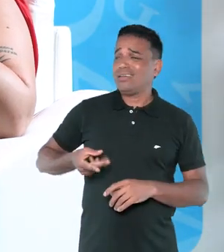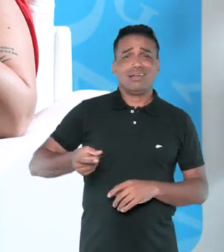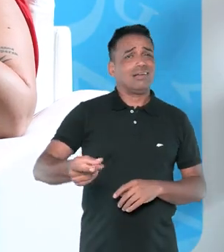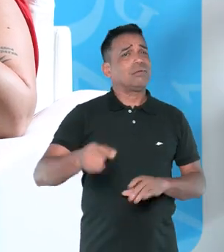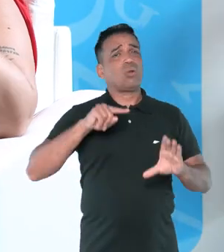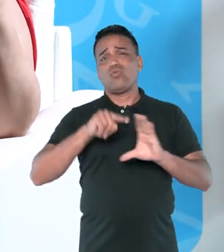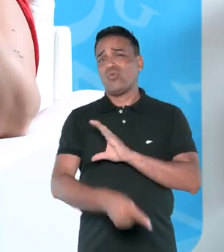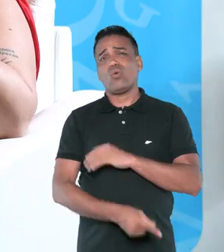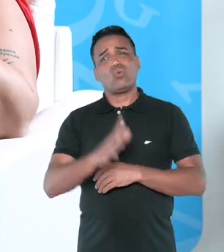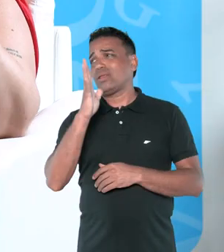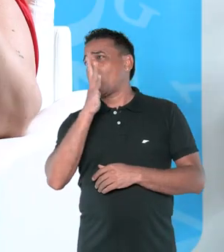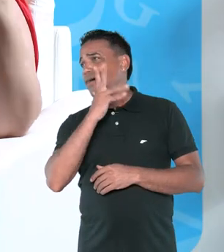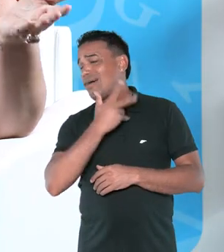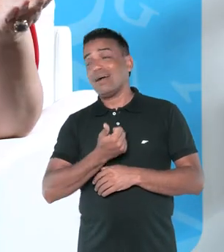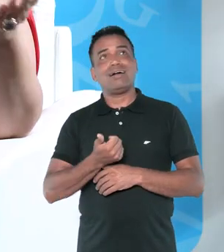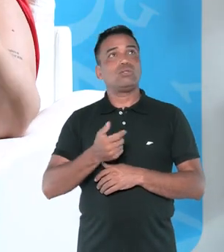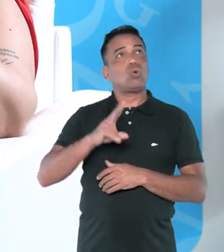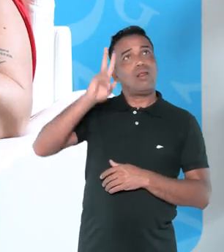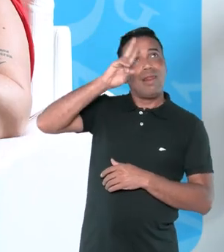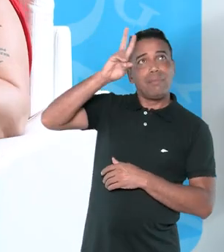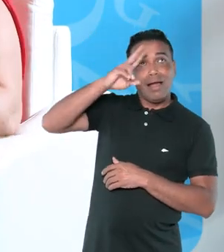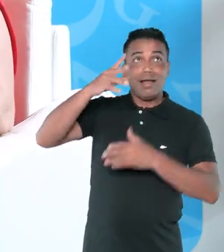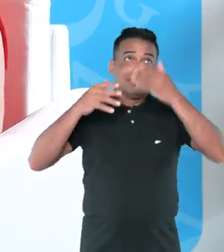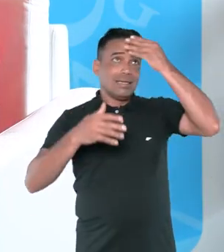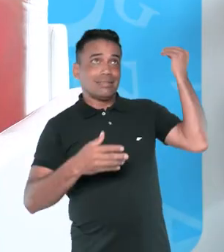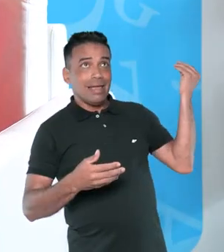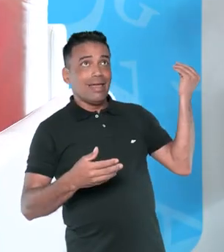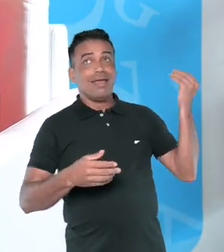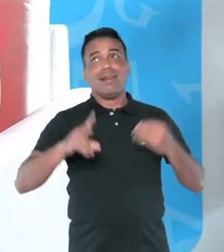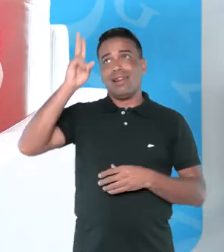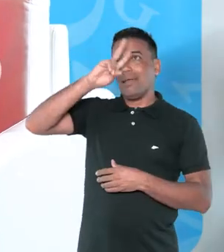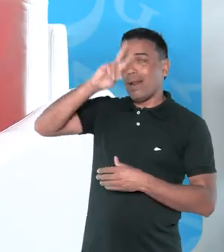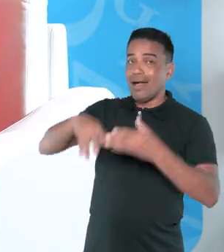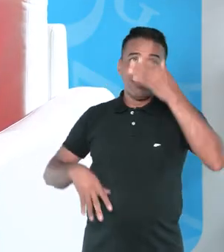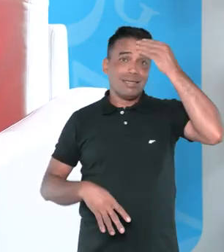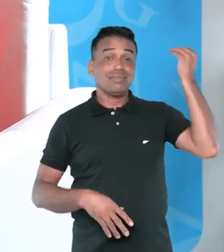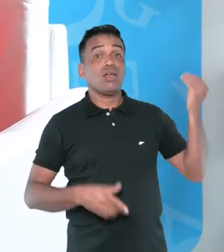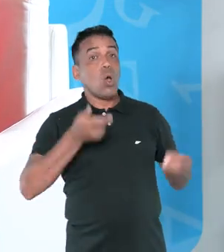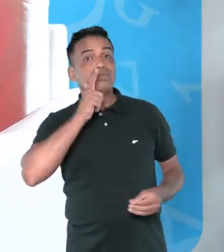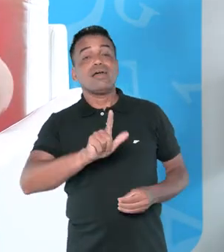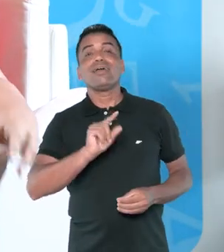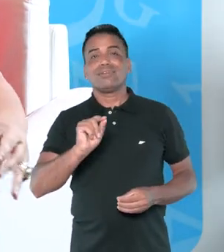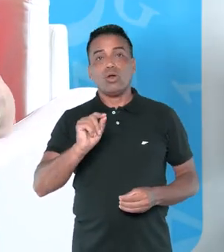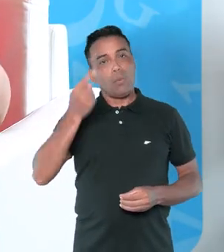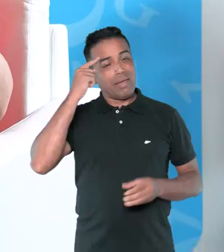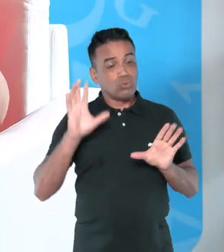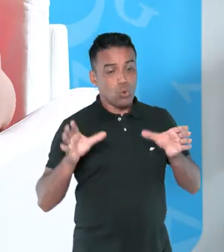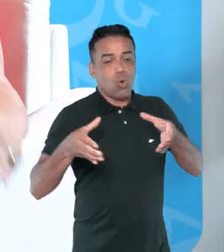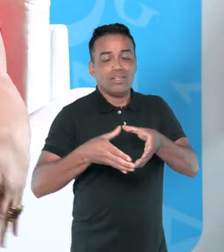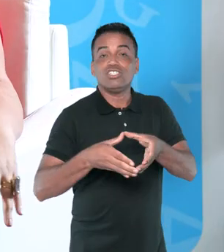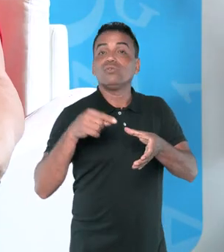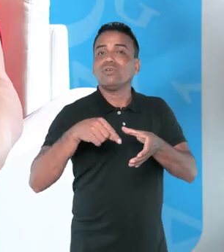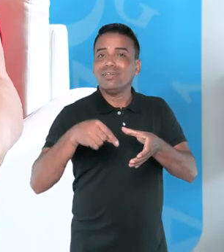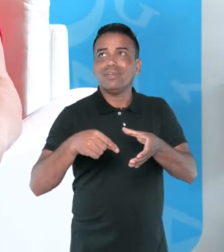falar, de lembrar e esquecer, o que é que a gente consegue lembrar, o que a gente consegue esquecer, mas eu penso muito coletivamente, o que é que a gente está